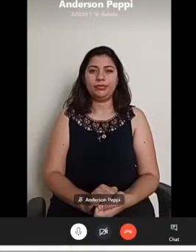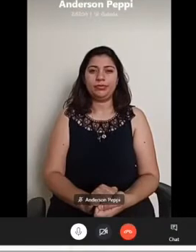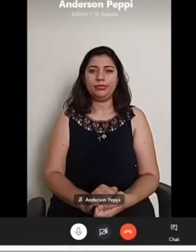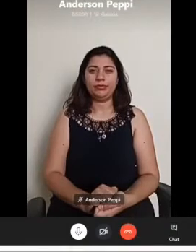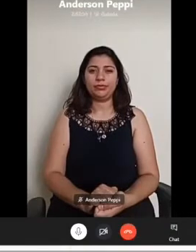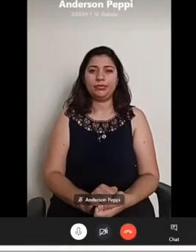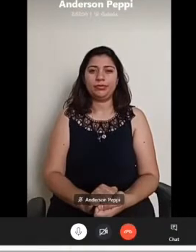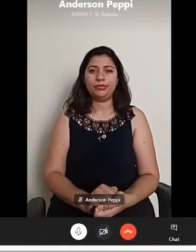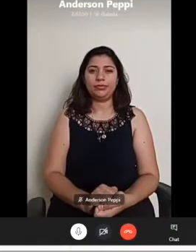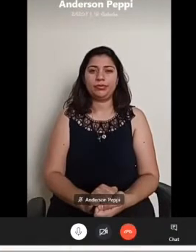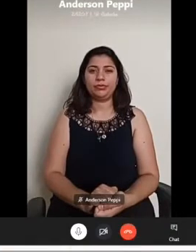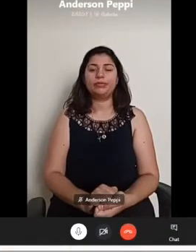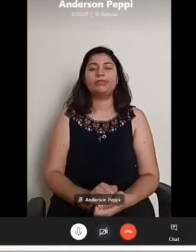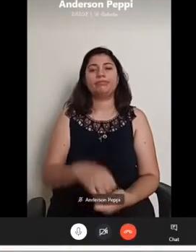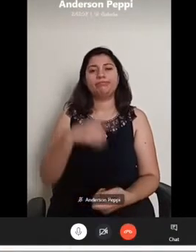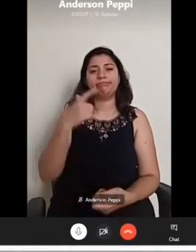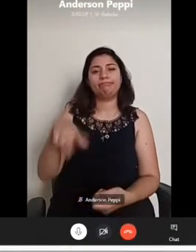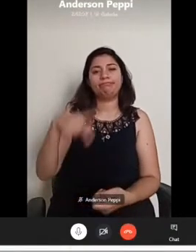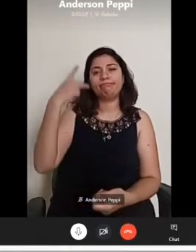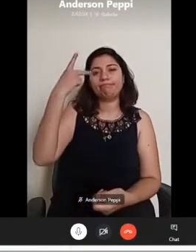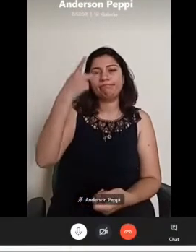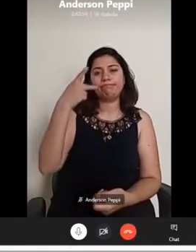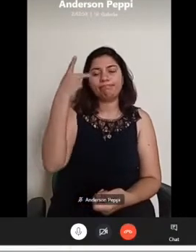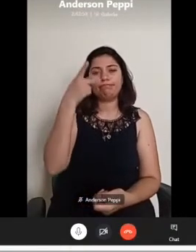Vereador Rodrigo Rodrigues.